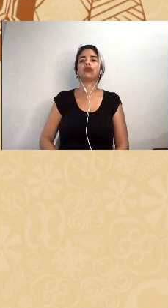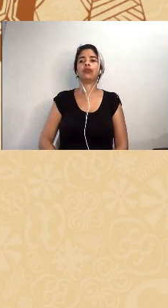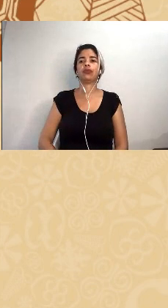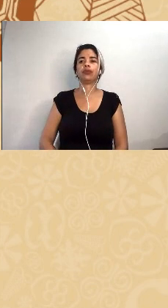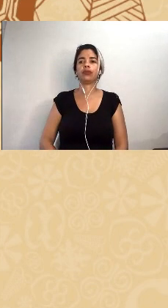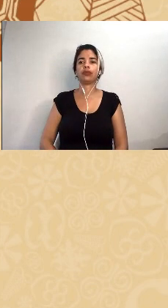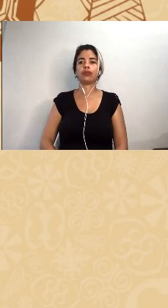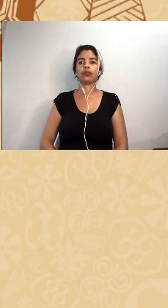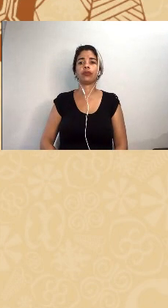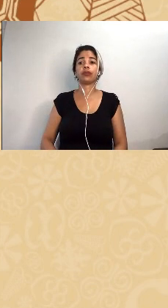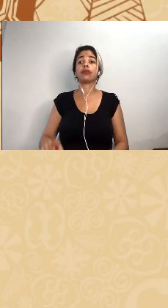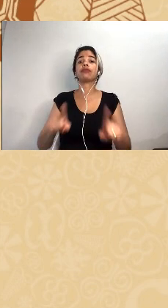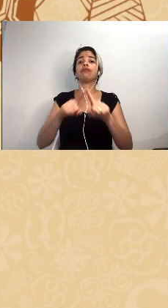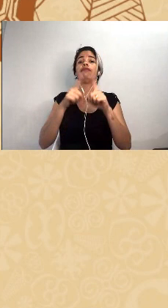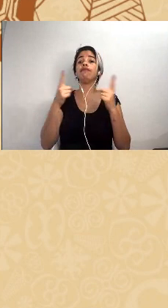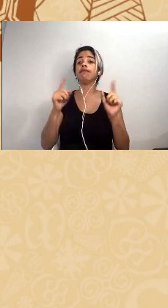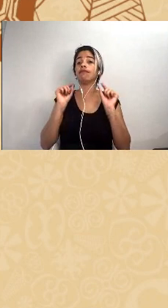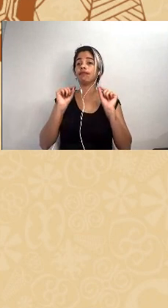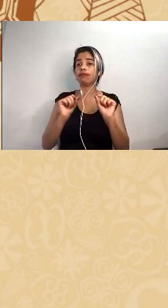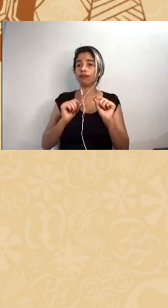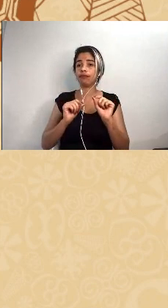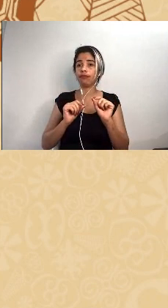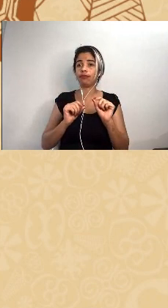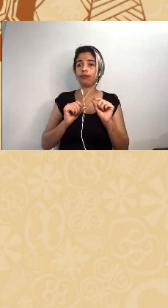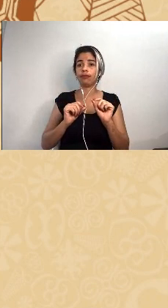Mas, essencialmente,